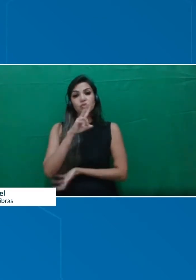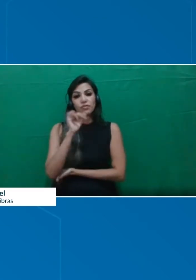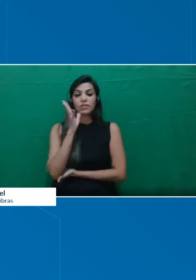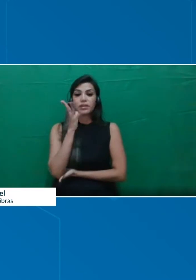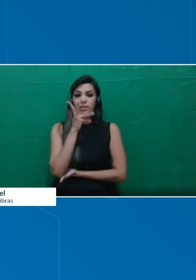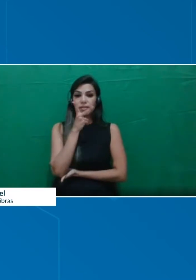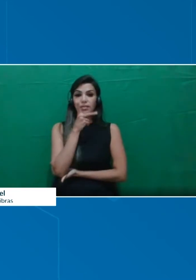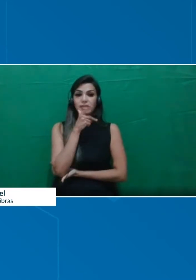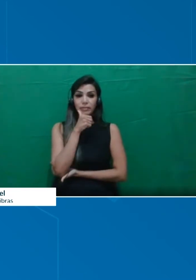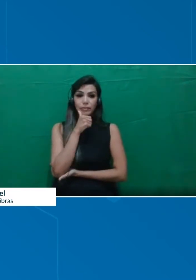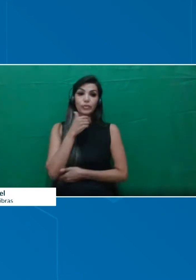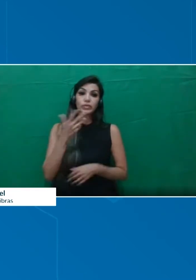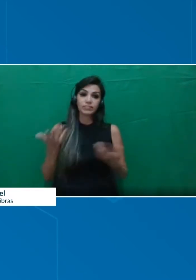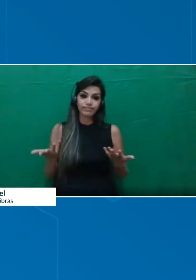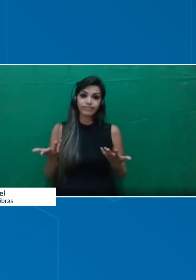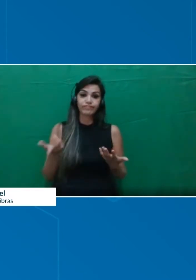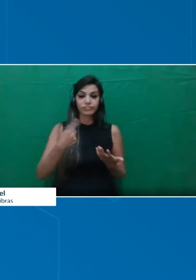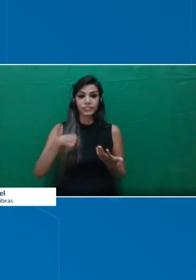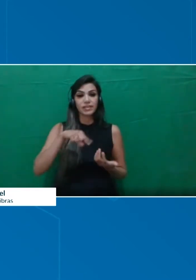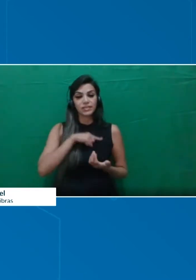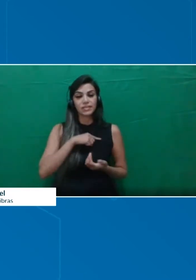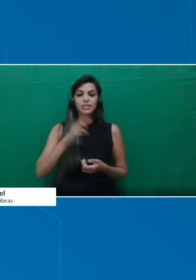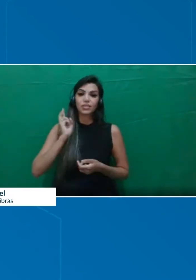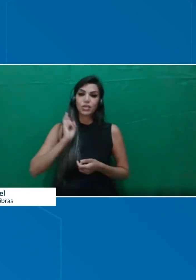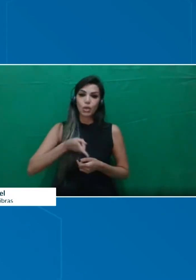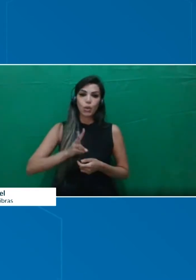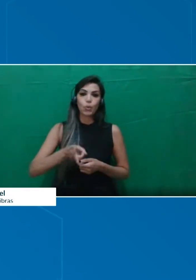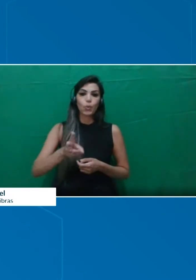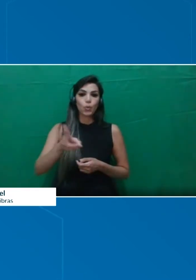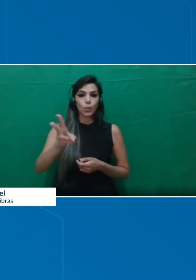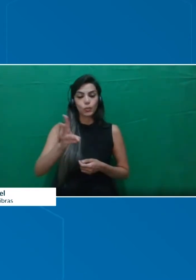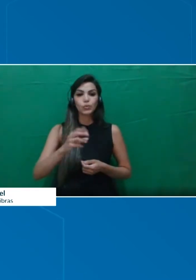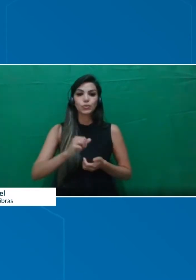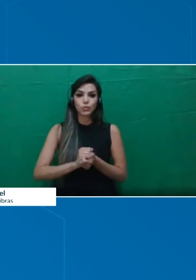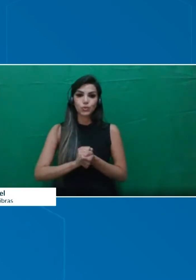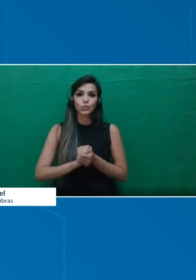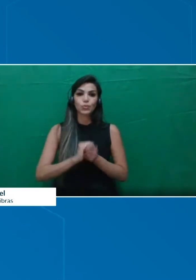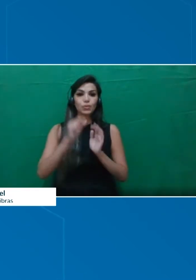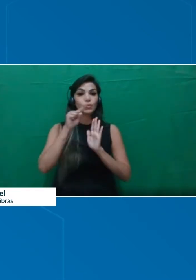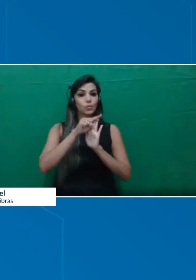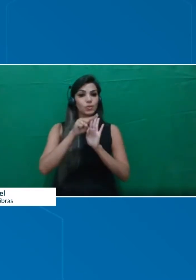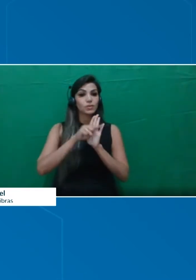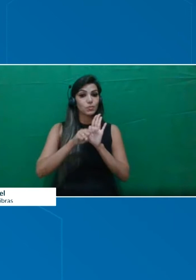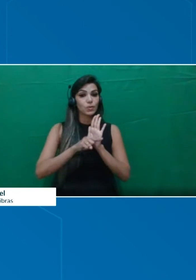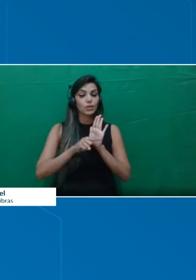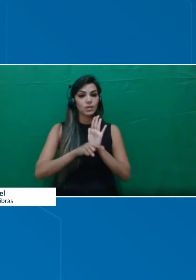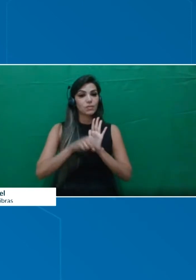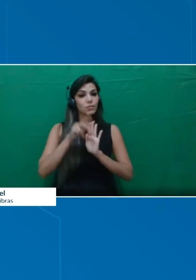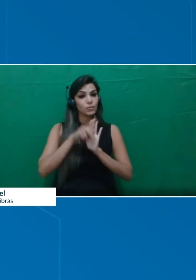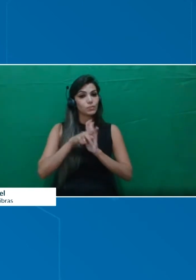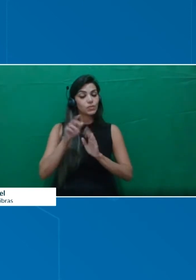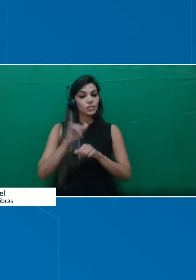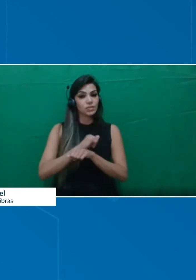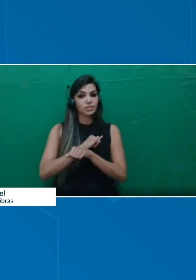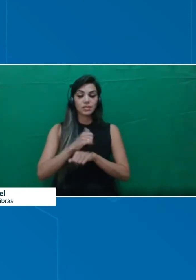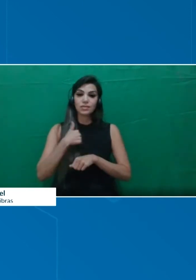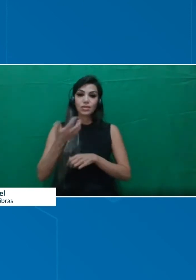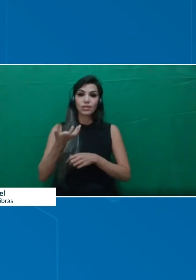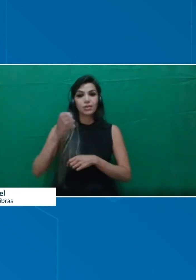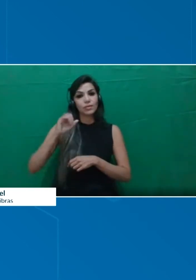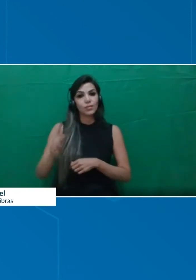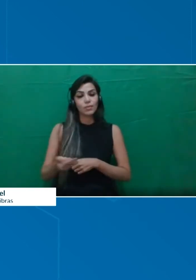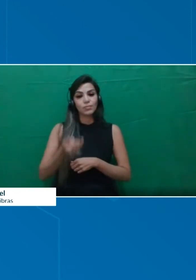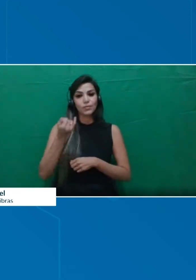pouco, a gente continua com esse programa aqui, né? E eu só quero aproveitar para saudar o Badim,